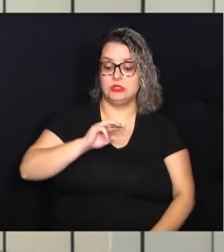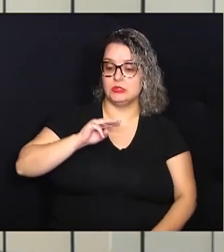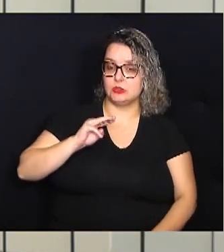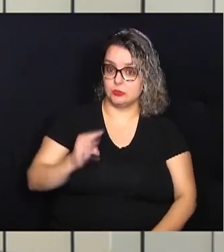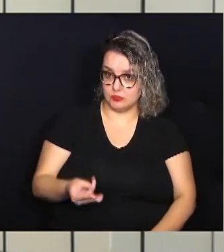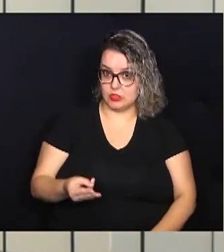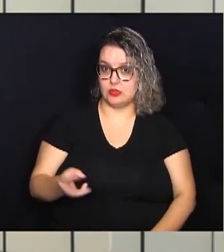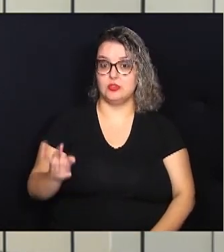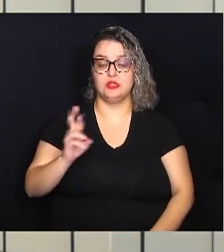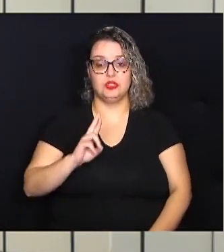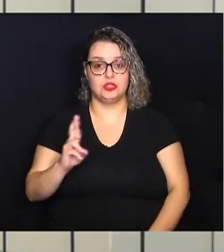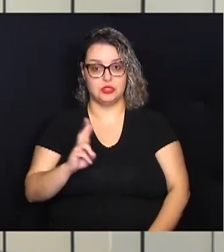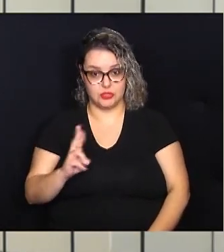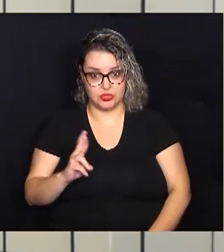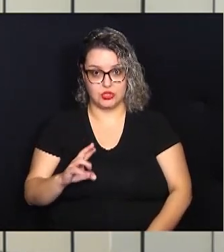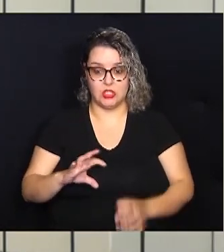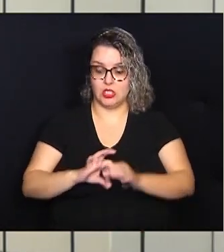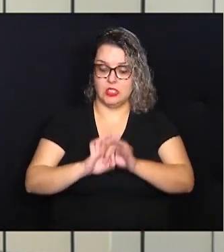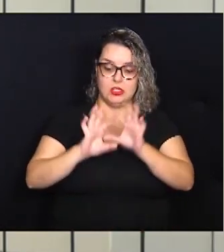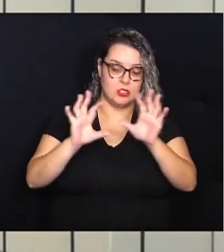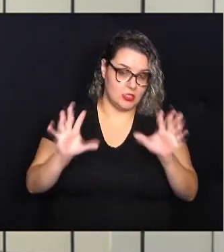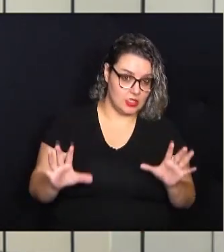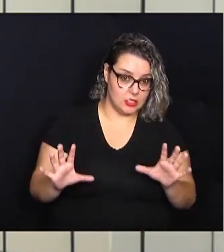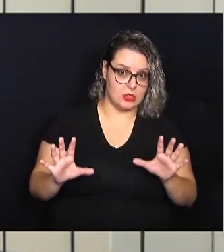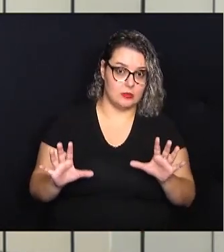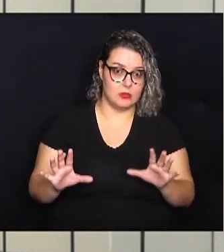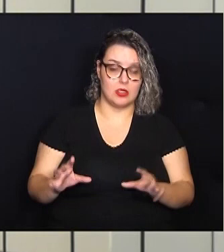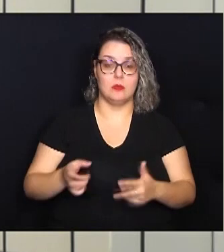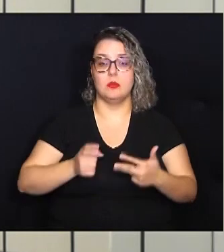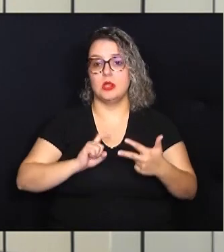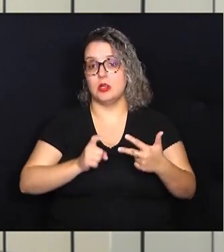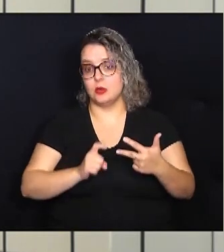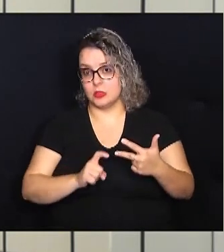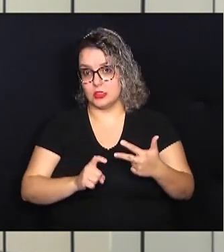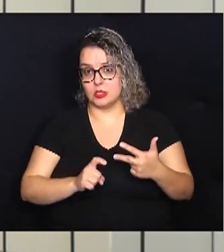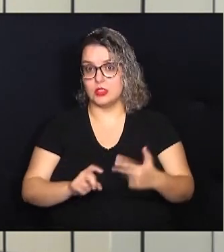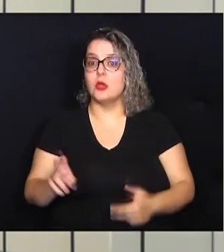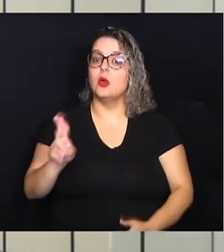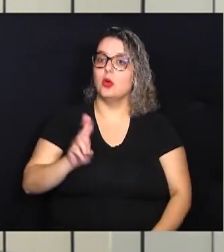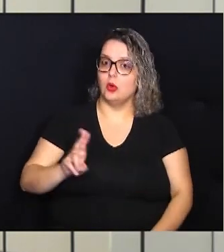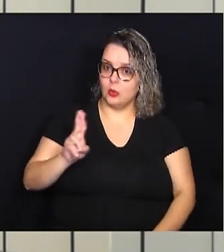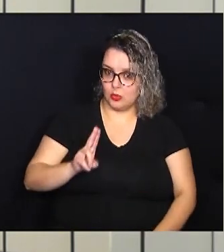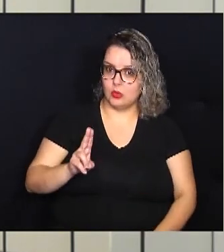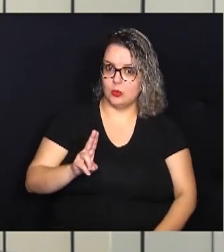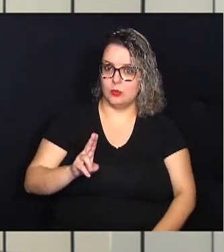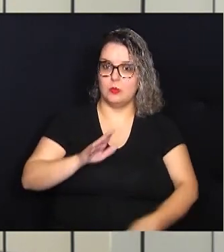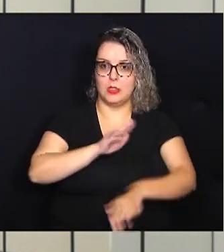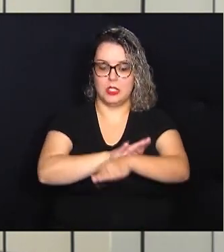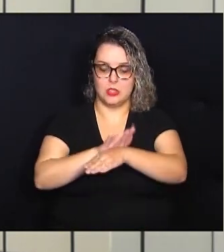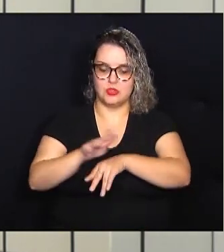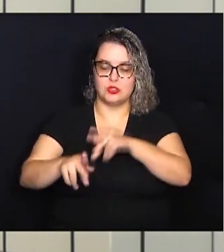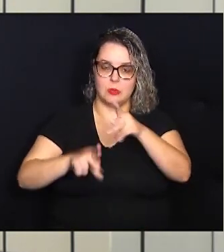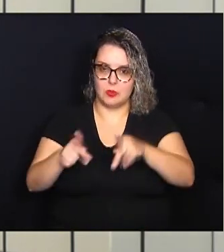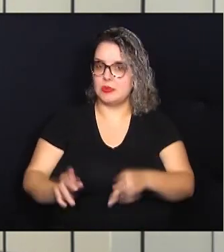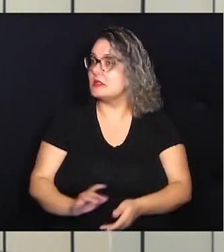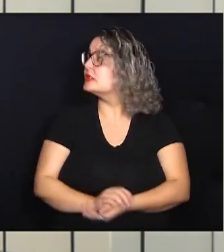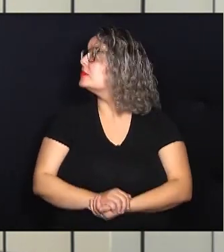de reais disponibilizados para que o Executivo utilize em prol da população.